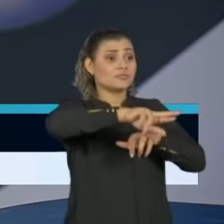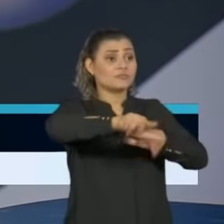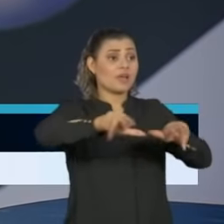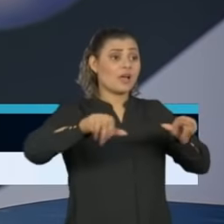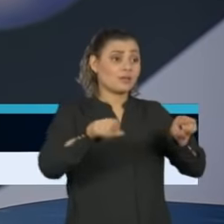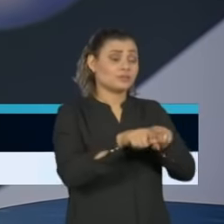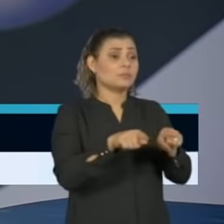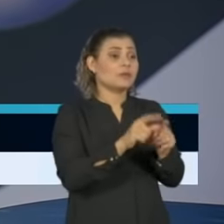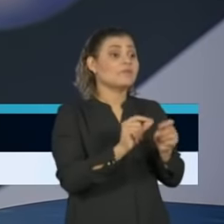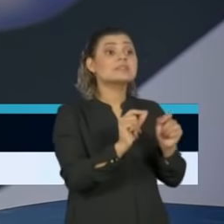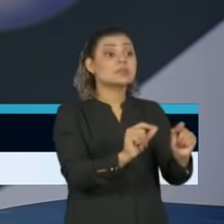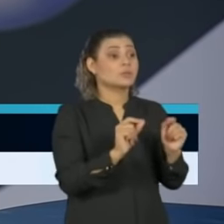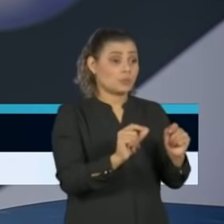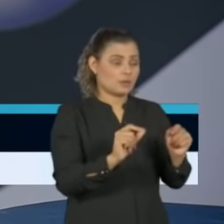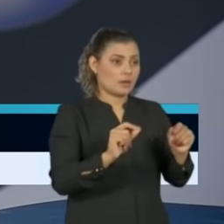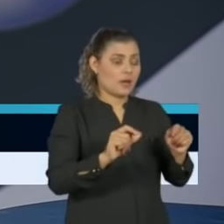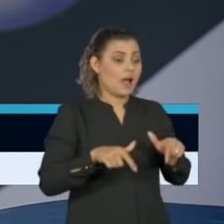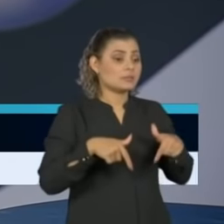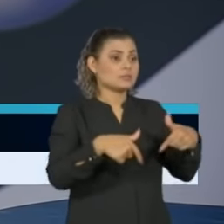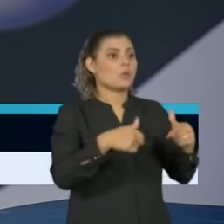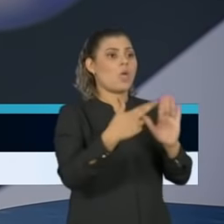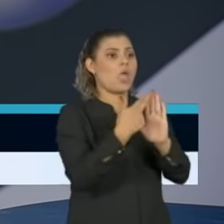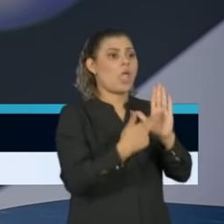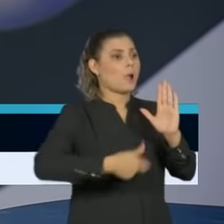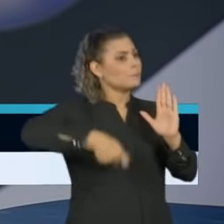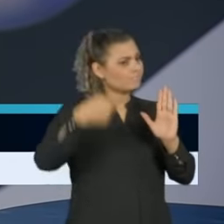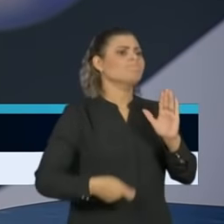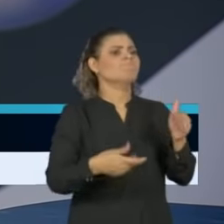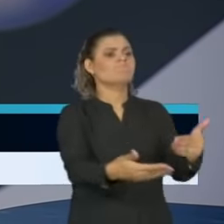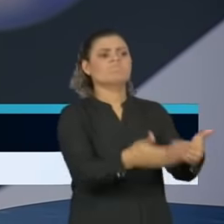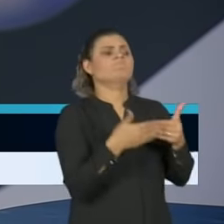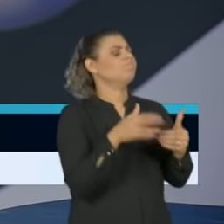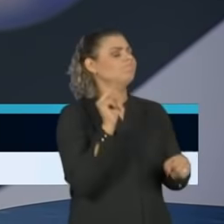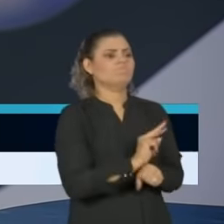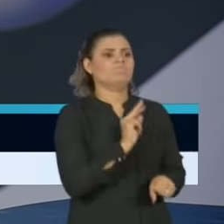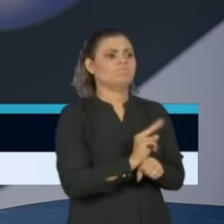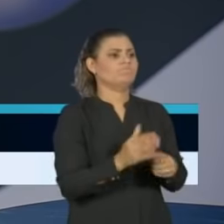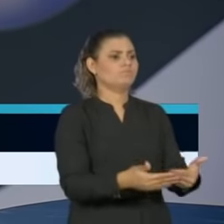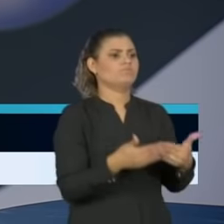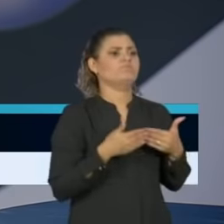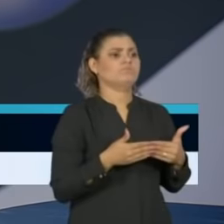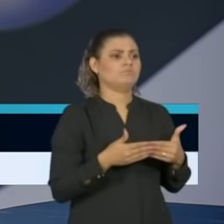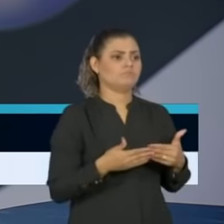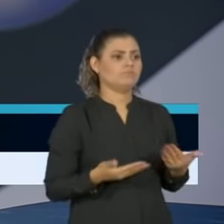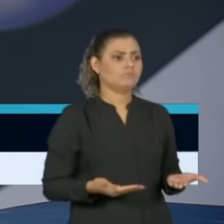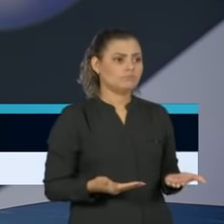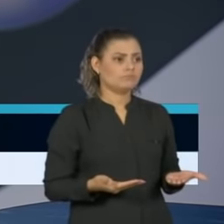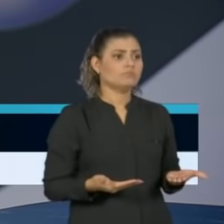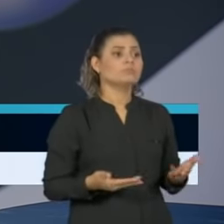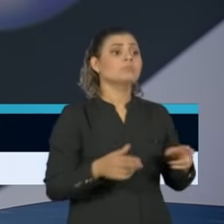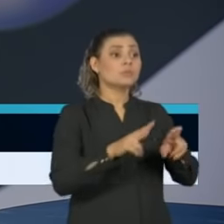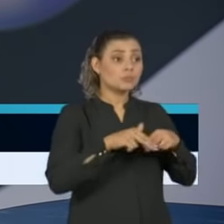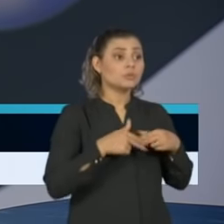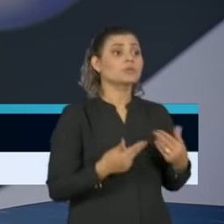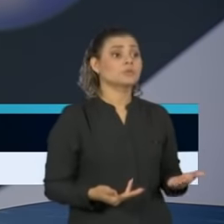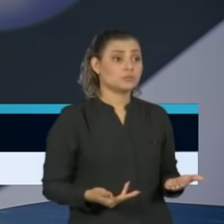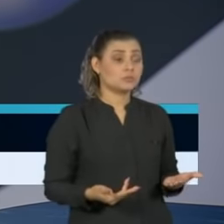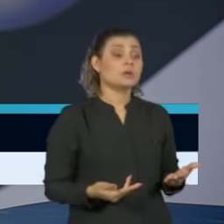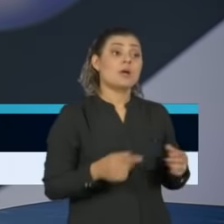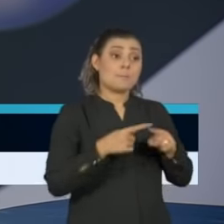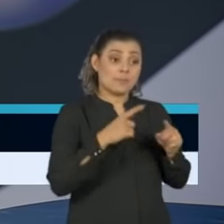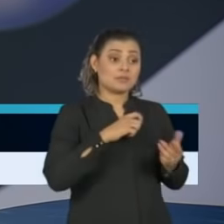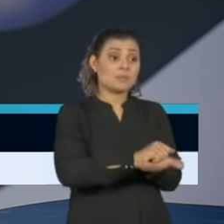estão fazendo praticamente as restrições severas de mobilidade. A França, hoje em dia, se não me engano, está cobrando 200 euros